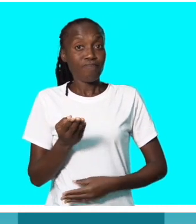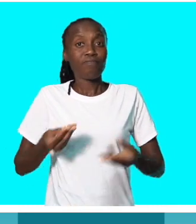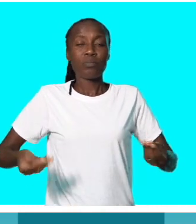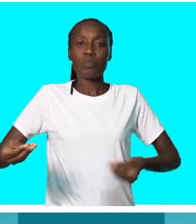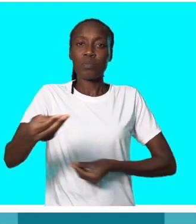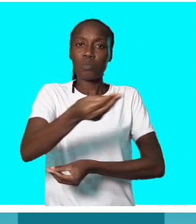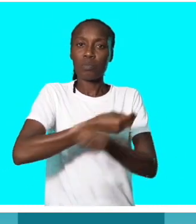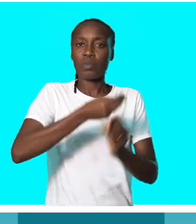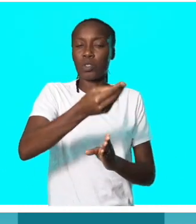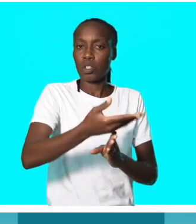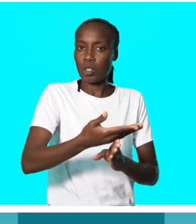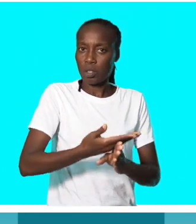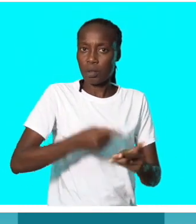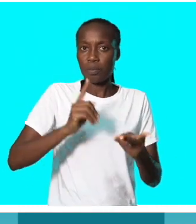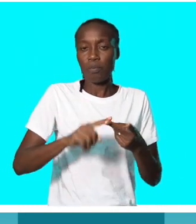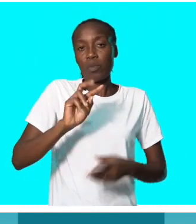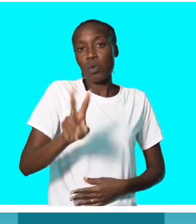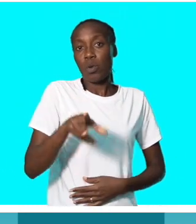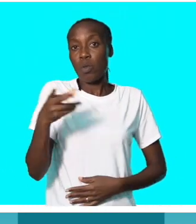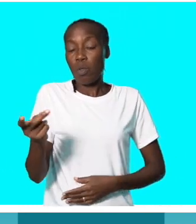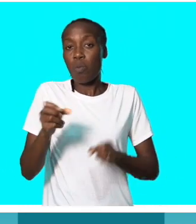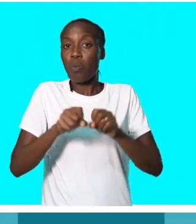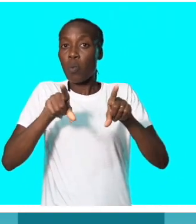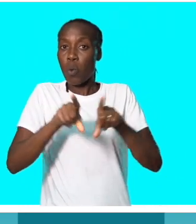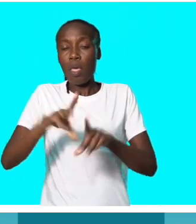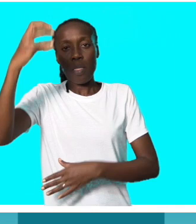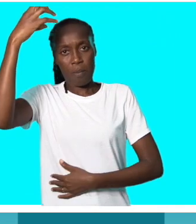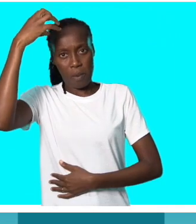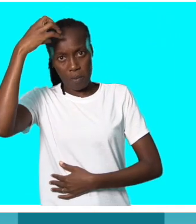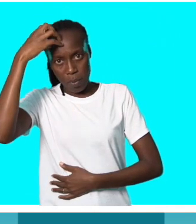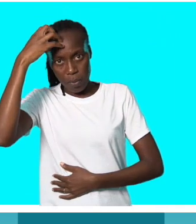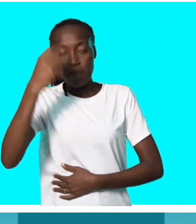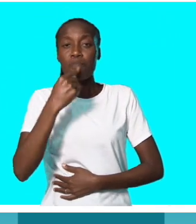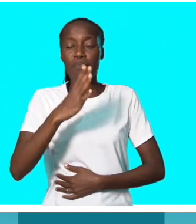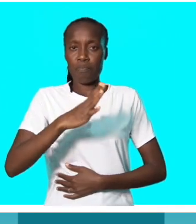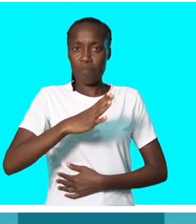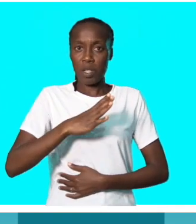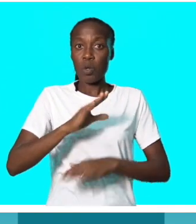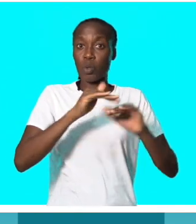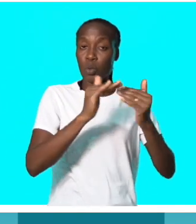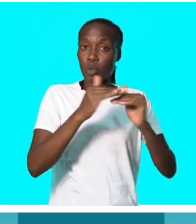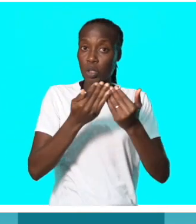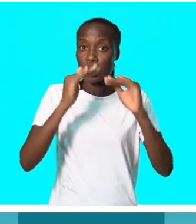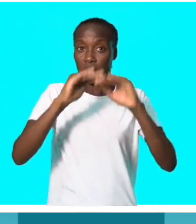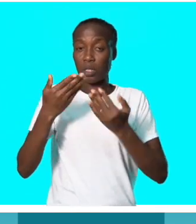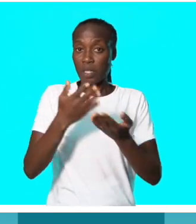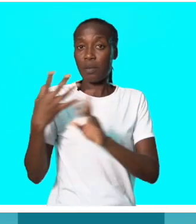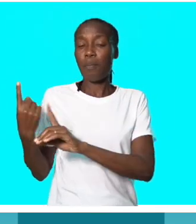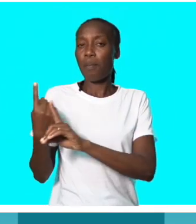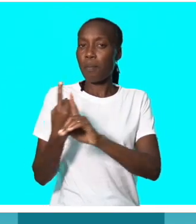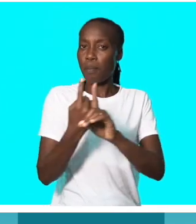troca de experiência, esse intercâmbio com nossos colegas do Maputo, porque valeu pena, esses dias que nós